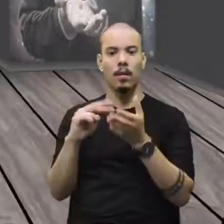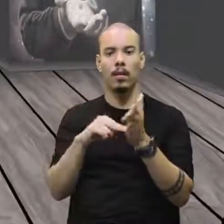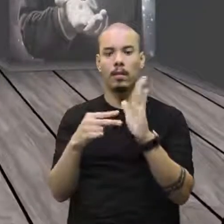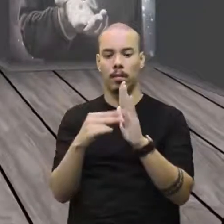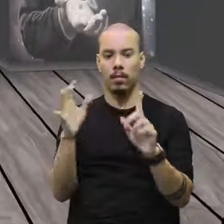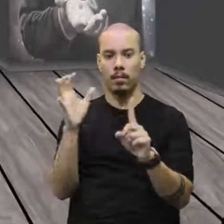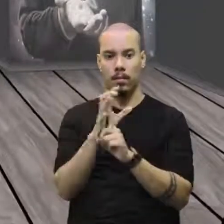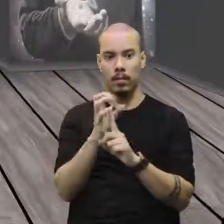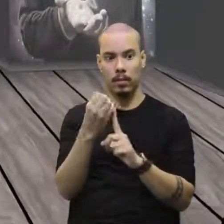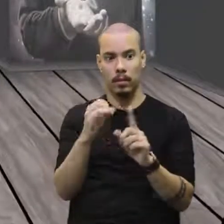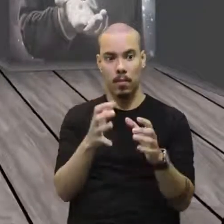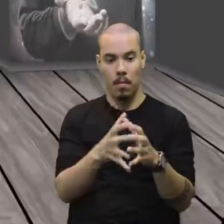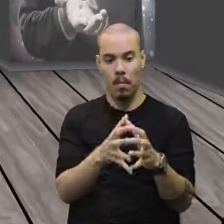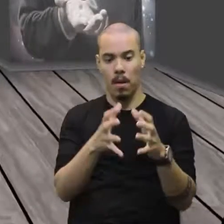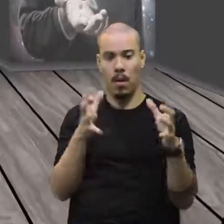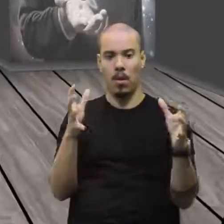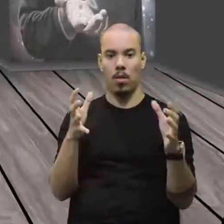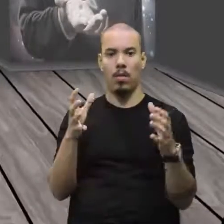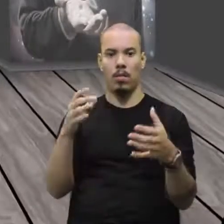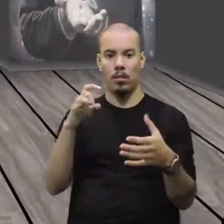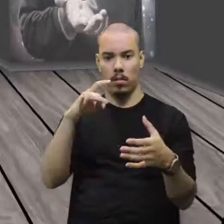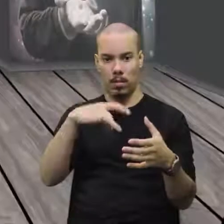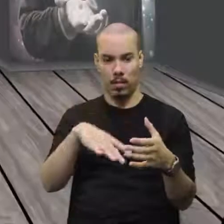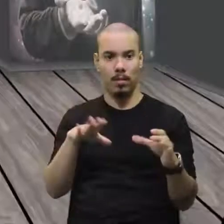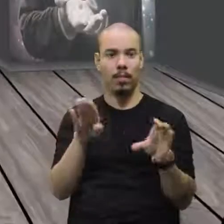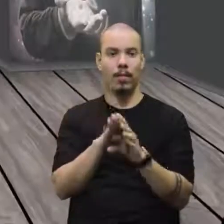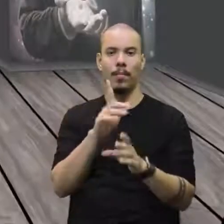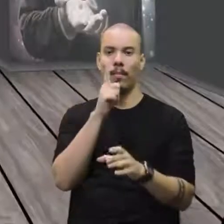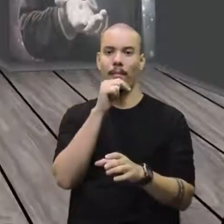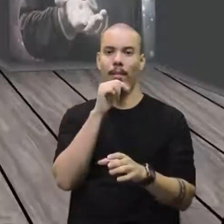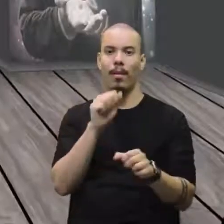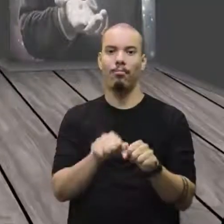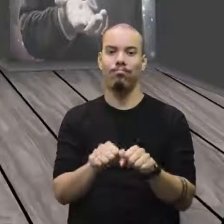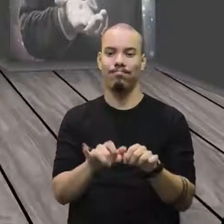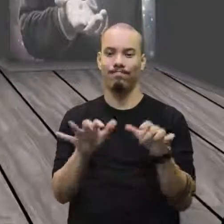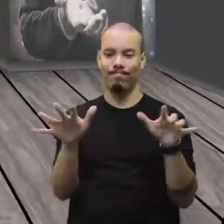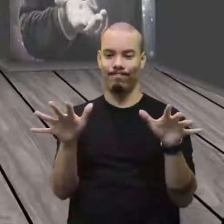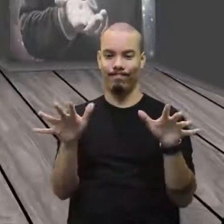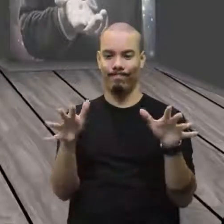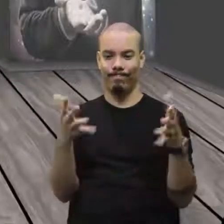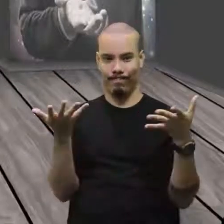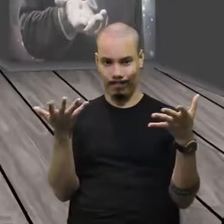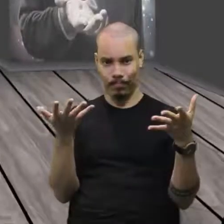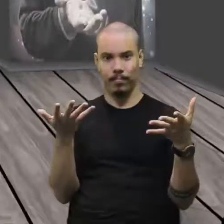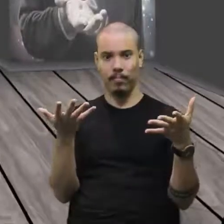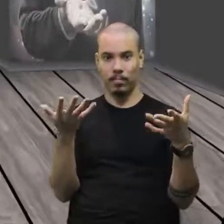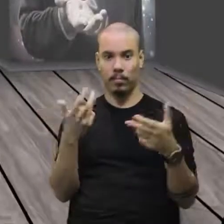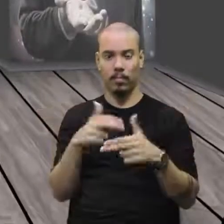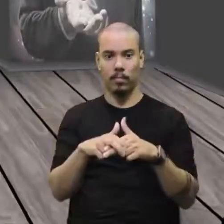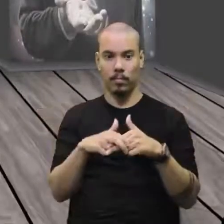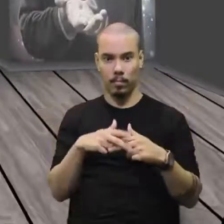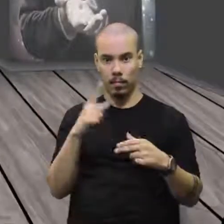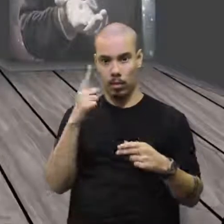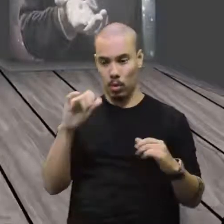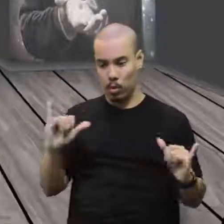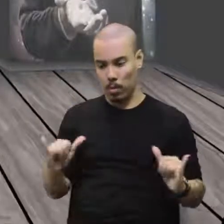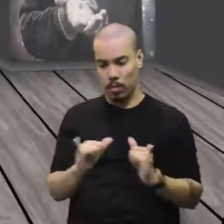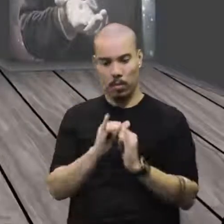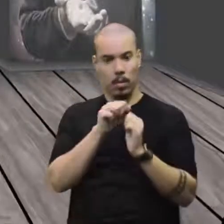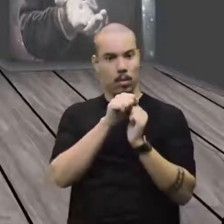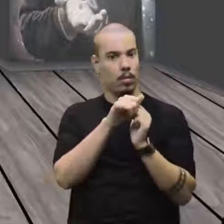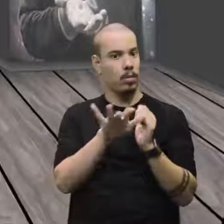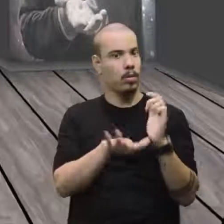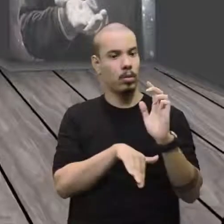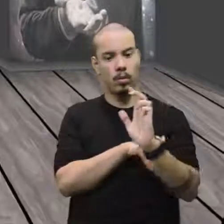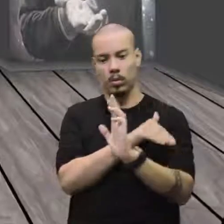Quanto maior o reservatório, maior a área inundada, né? Então tem que contar com isso. Itaipu uma usina, ela relaciona tudo que